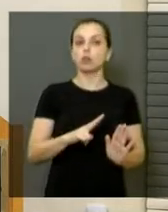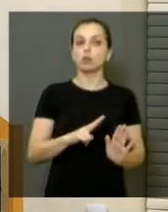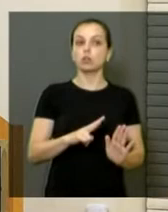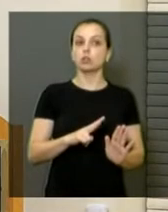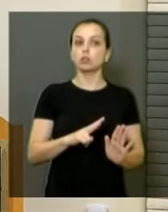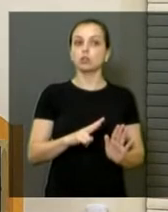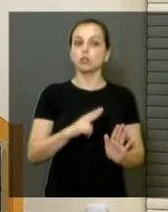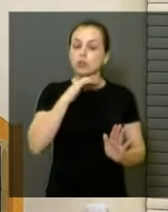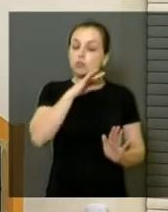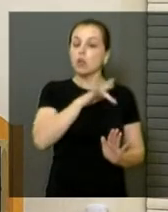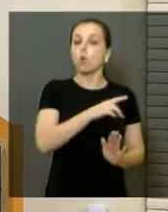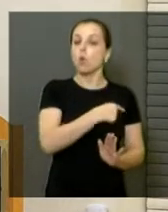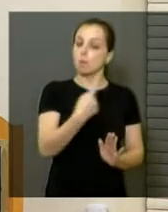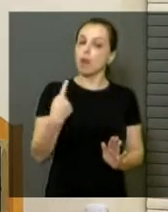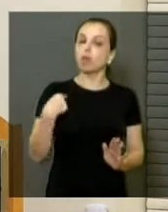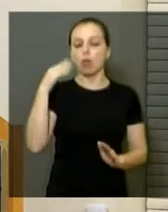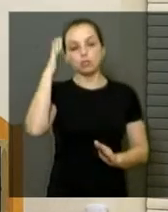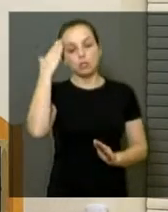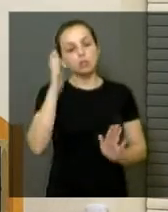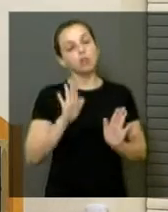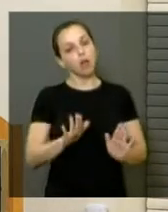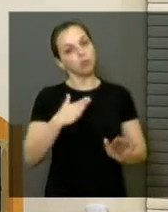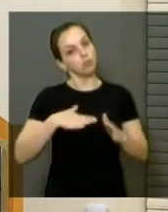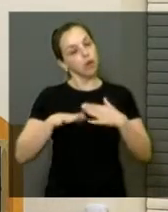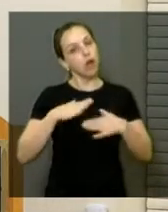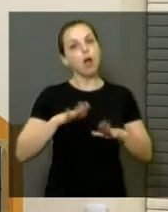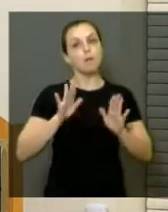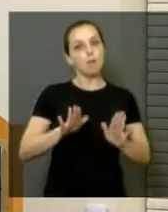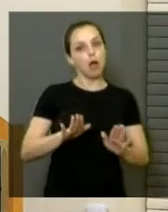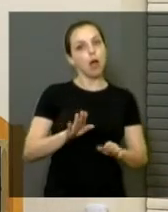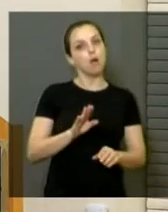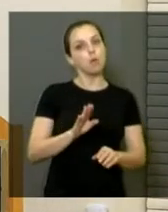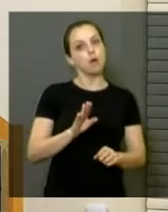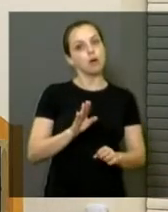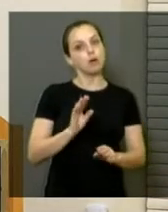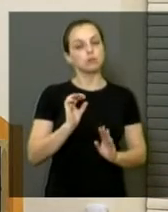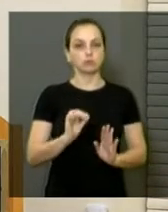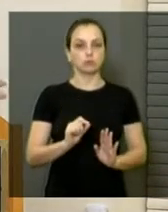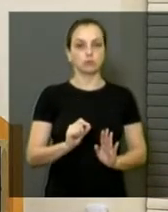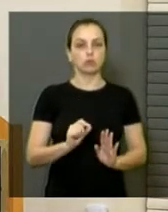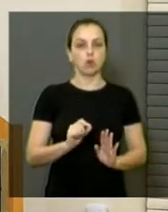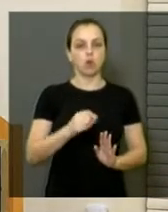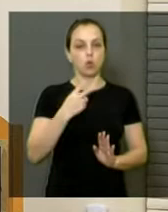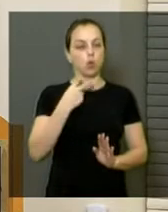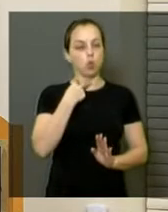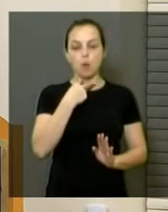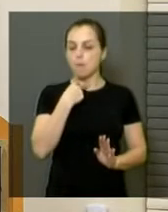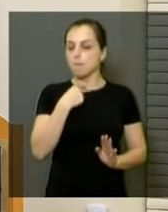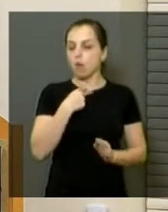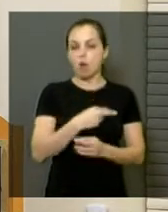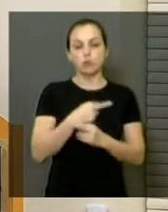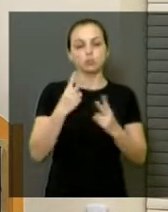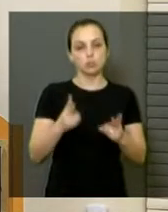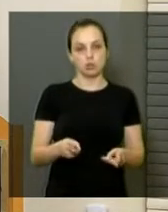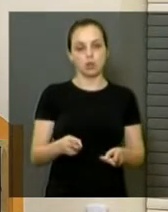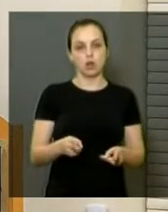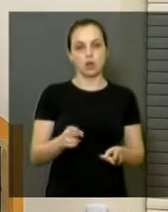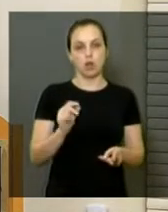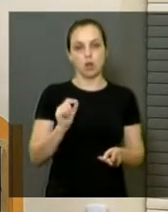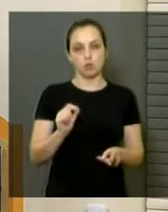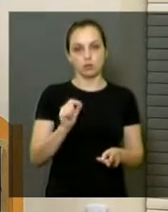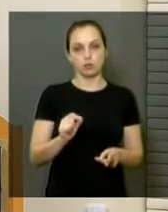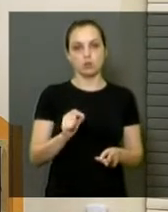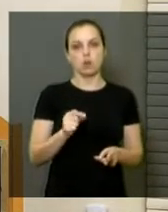gente, prefeito, o senhor não está entendendo muito bem, calma, dá um tempo. Não dá para jogar desse jeito. Não dá para a gente